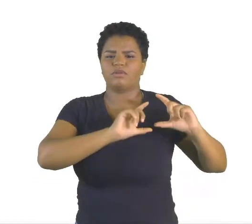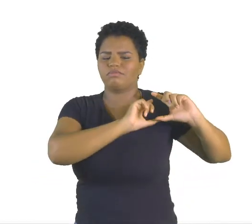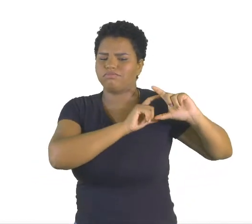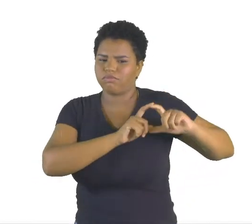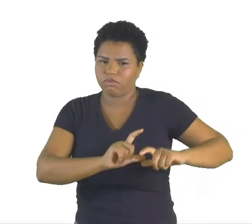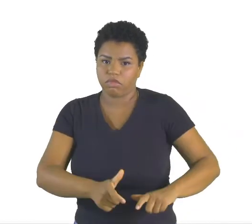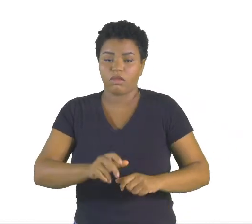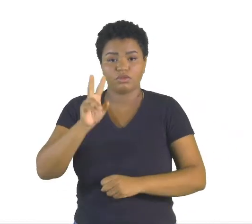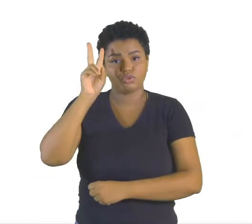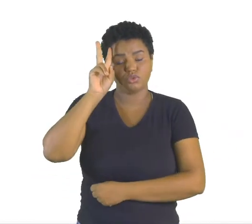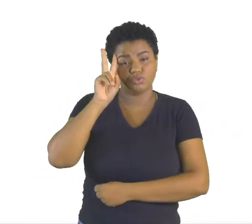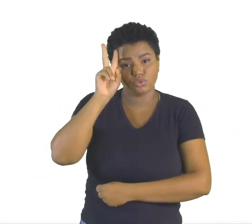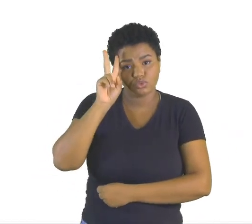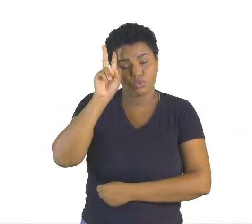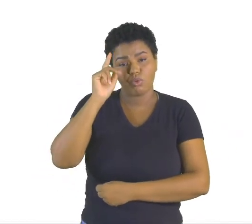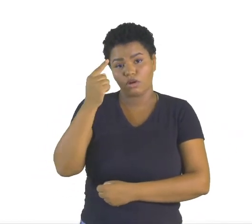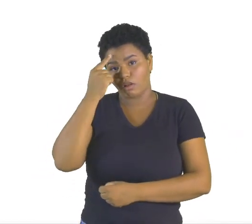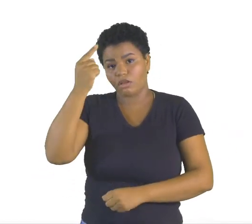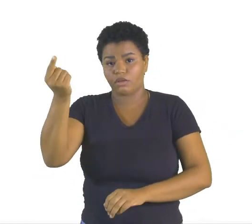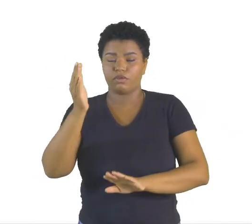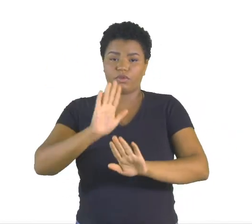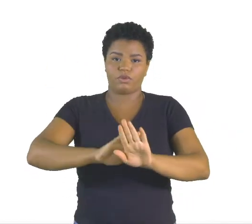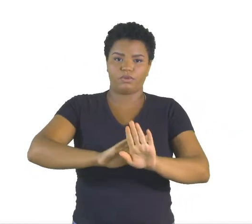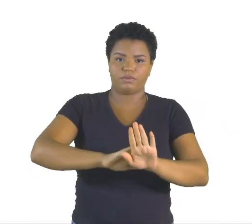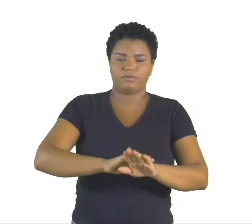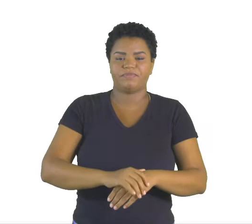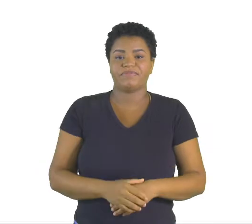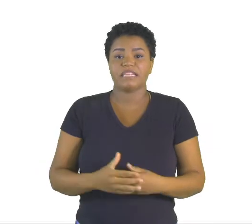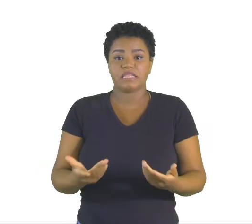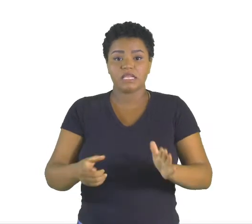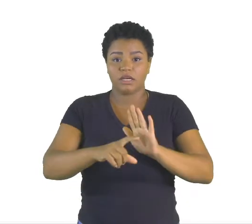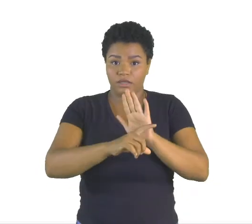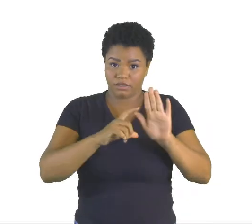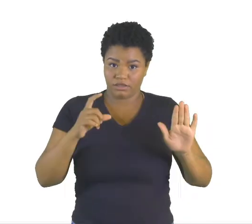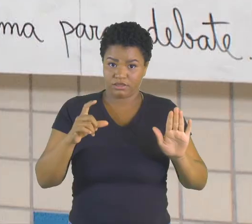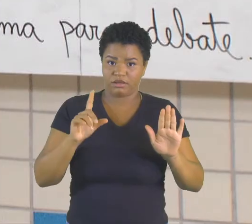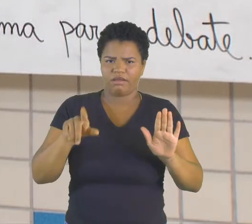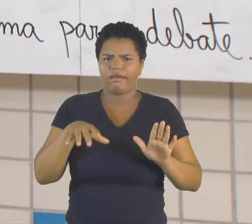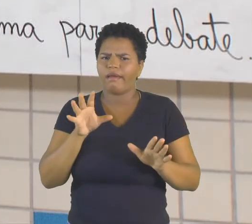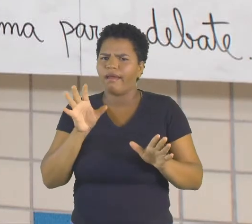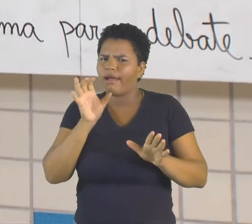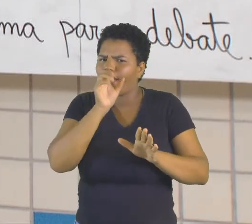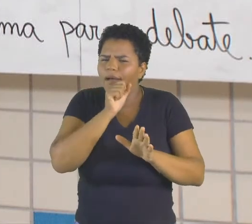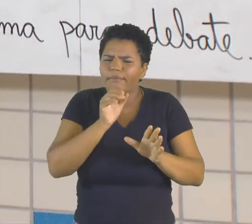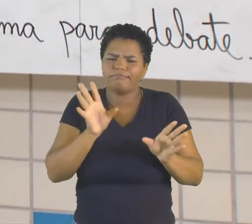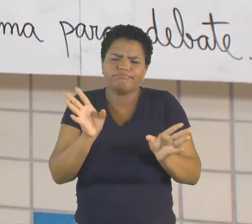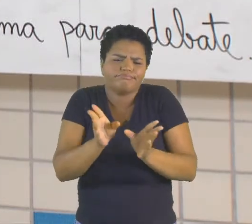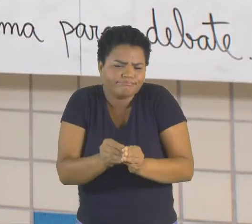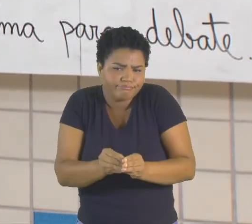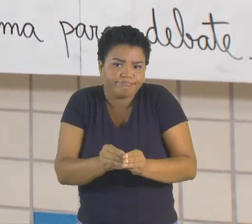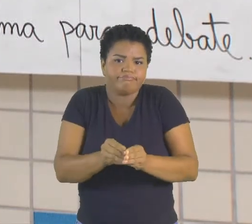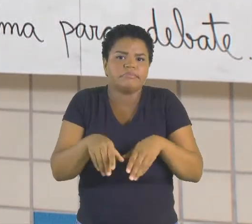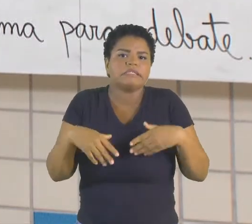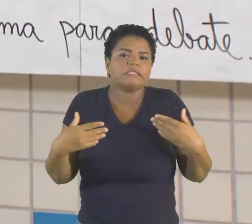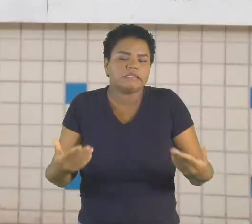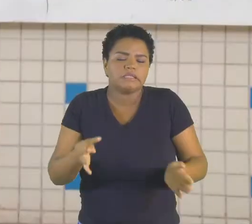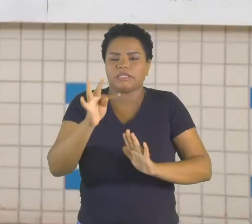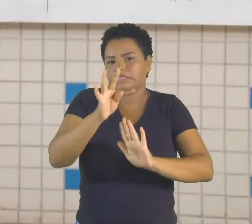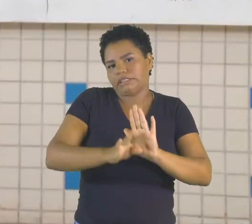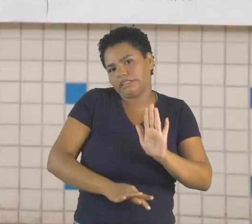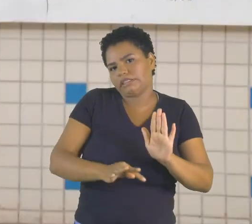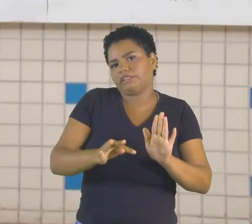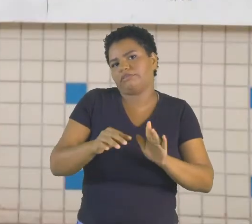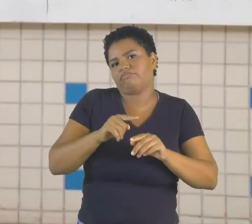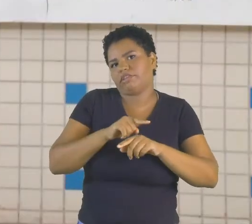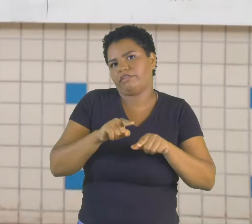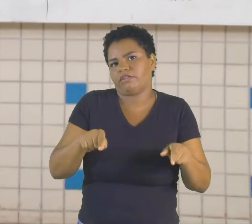ideológicas. Então, vejam que é um parágrafo bem rápido, bem sucinto. É claro que esse texto, como vocês não